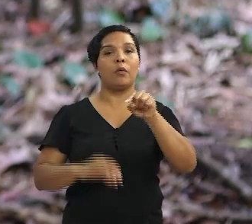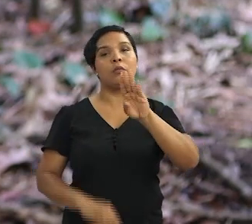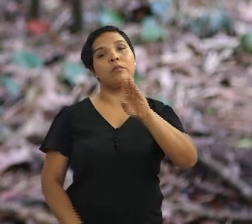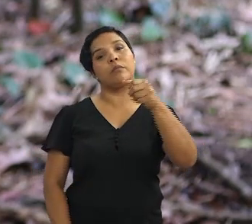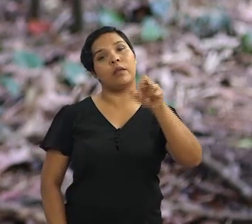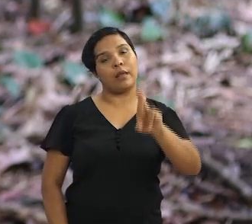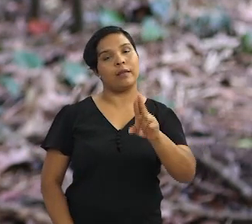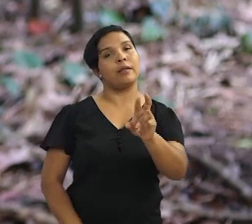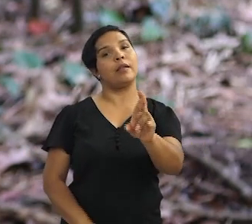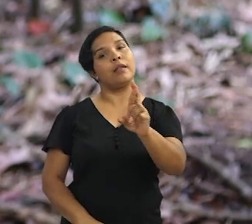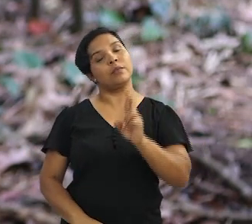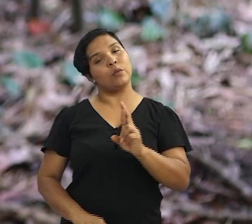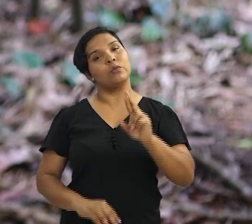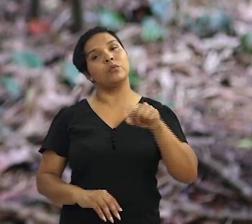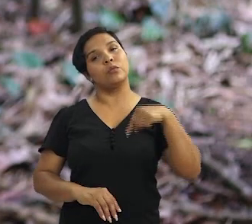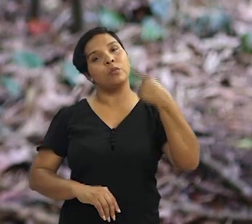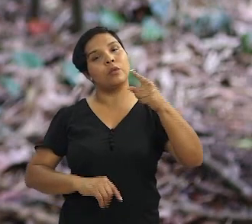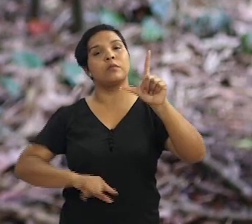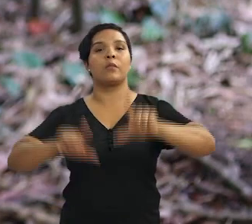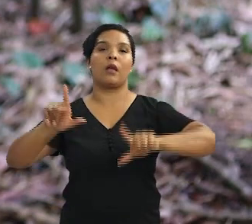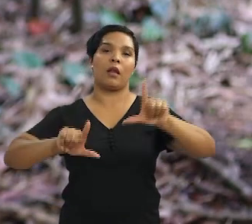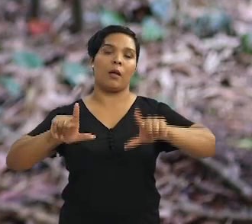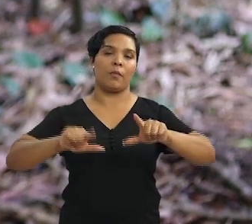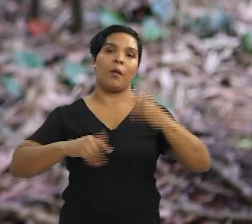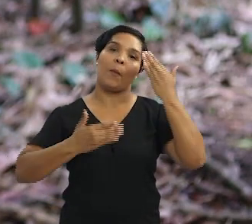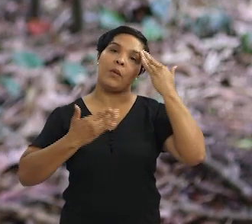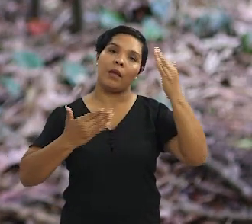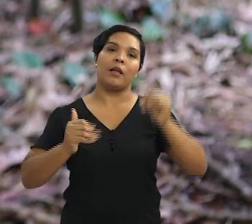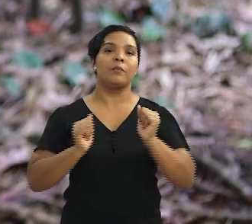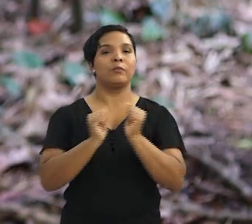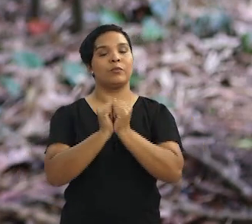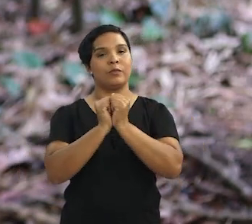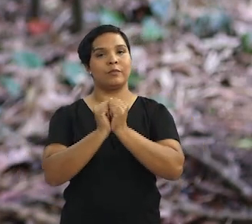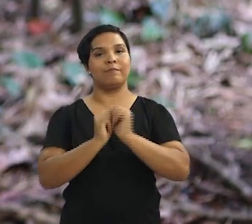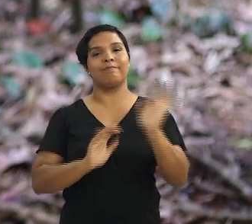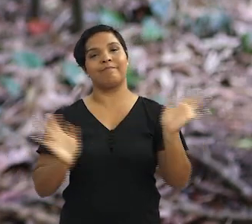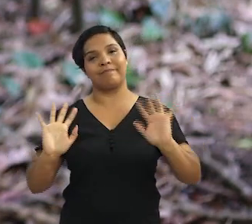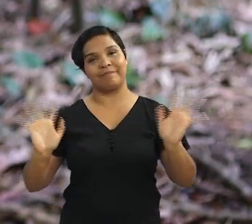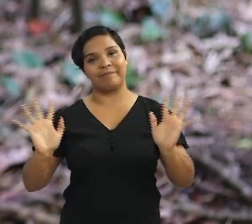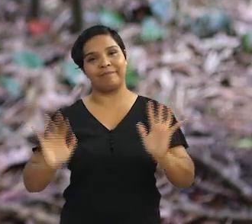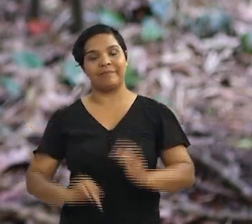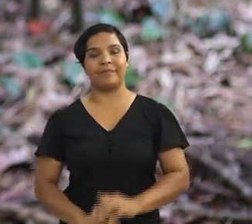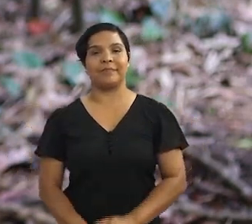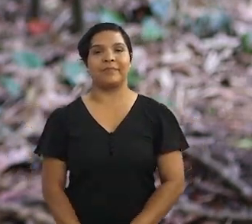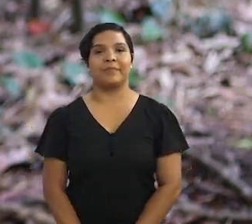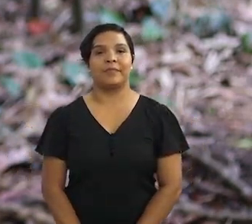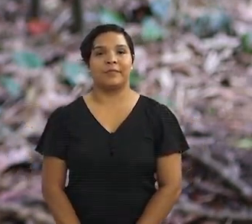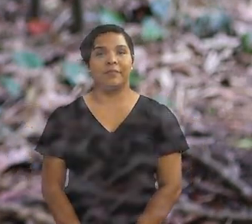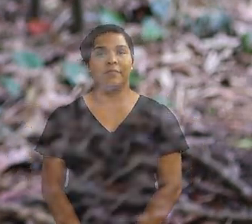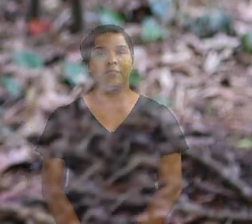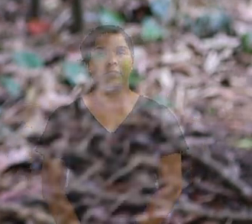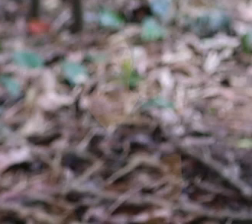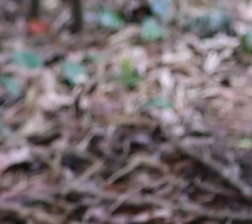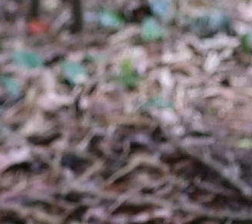universiciencia@uesb.edu.br que a gente te responde aqui em um próximo programa. Muito obrigado pela sua companhia e até mais!